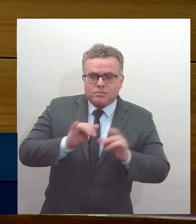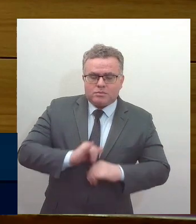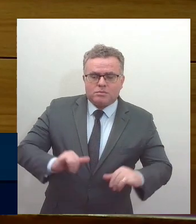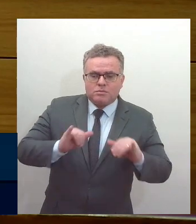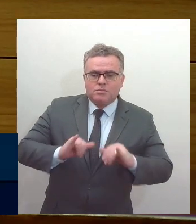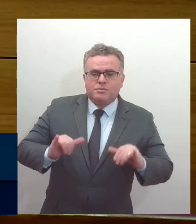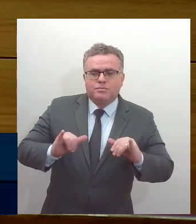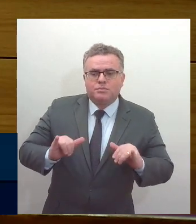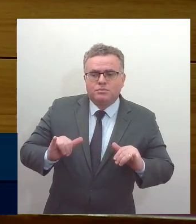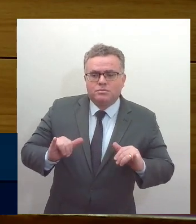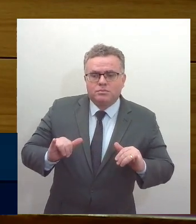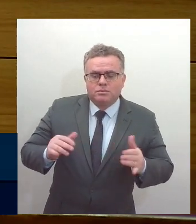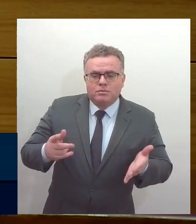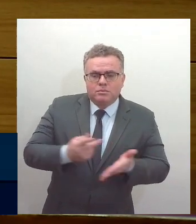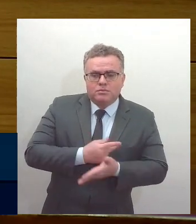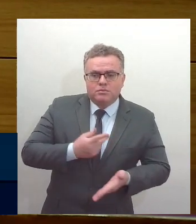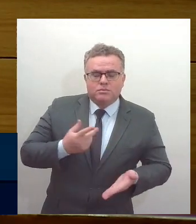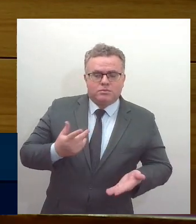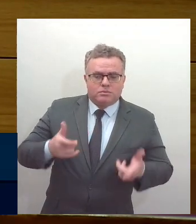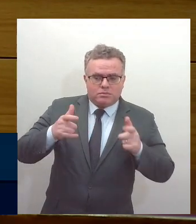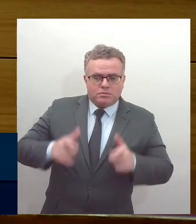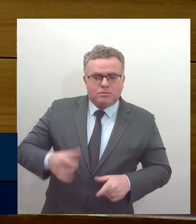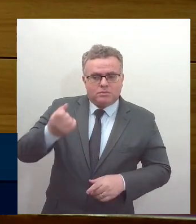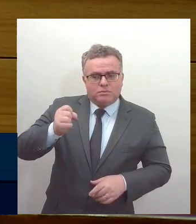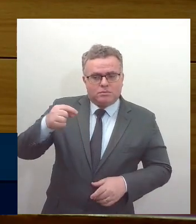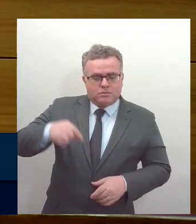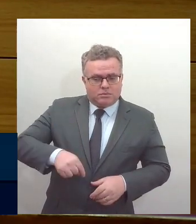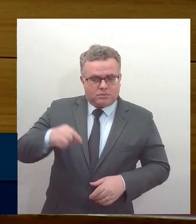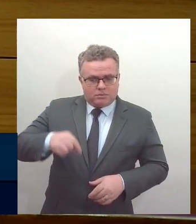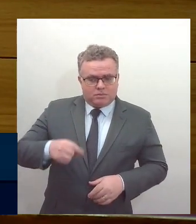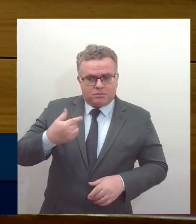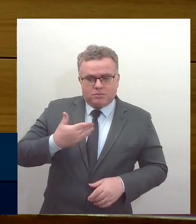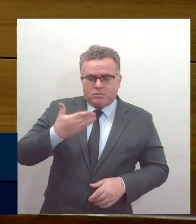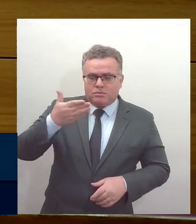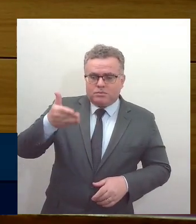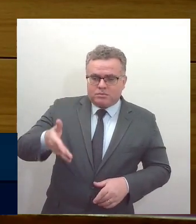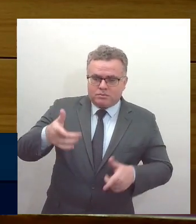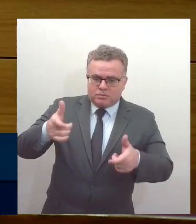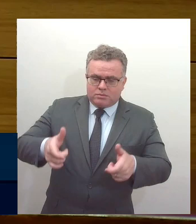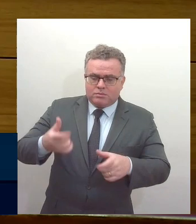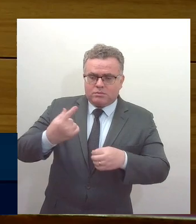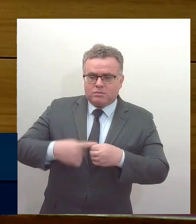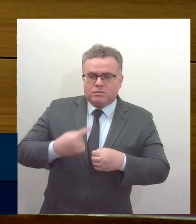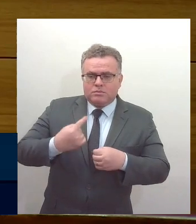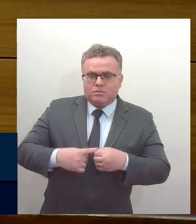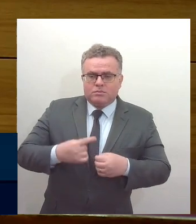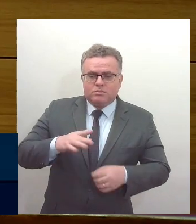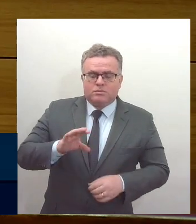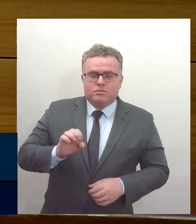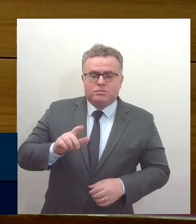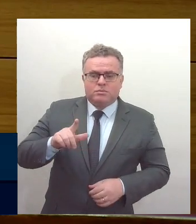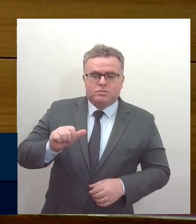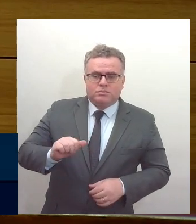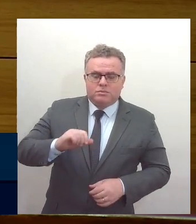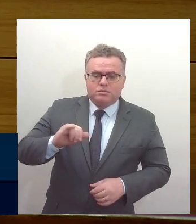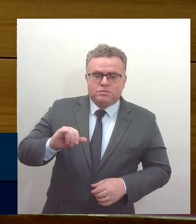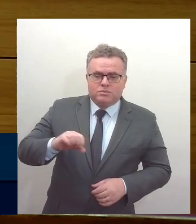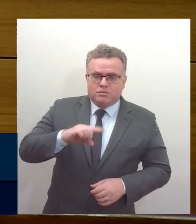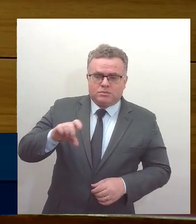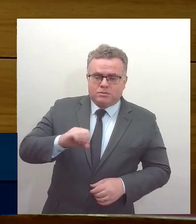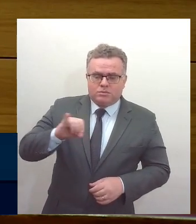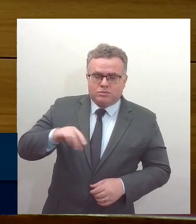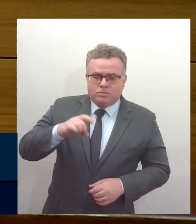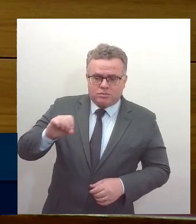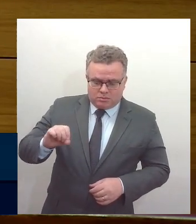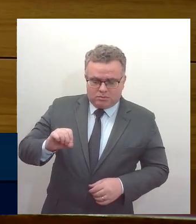aqui, no município de Sede de São João. Ofícios números 19, 20,